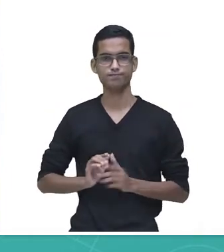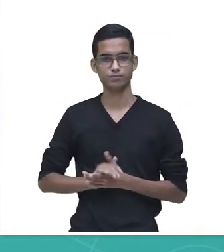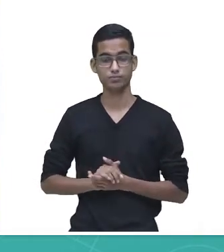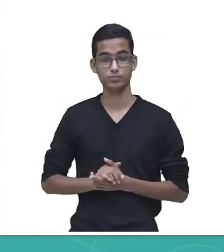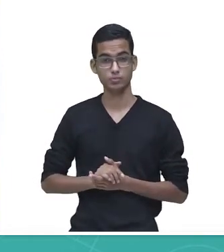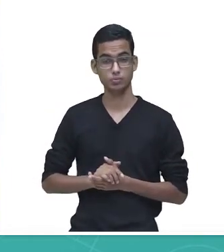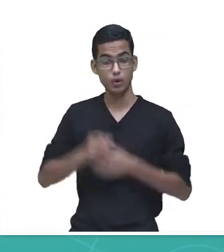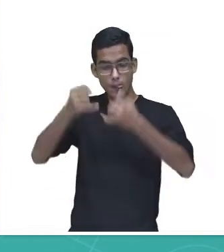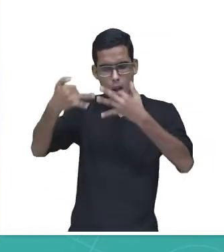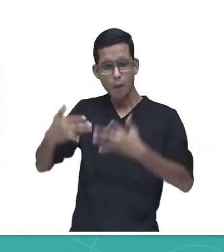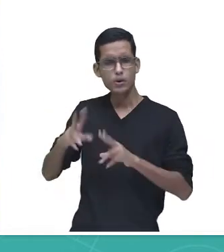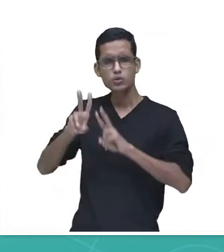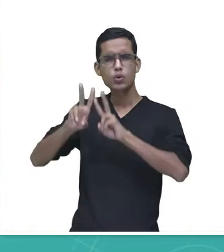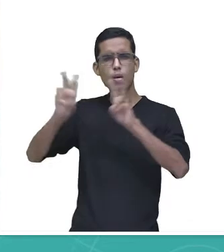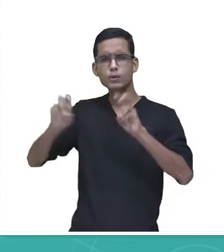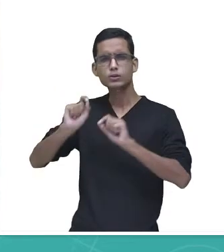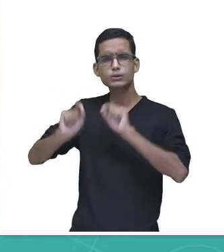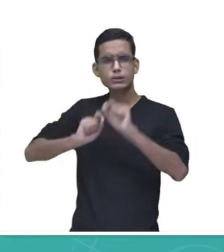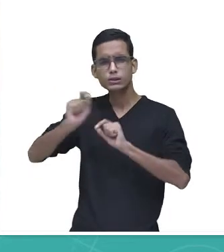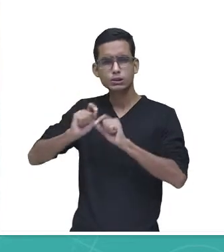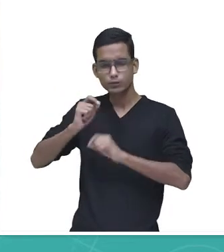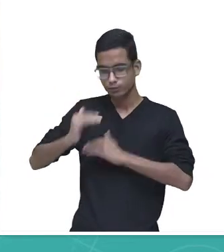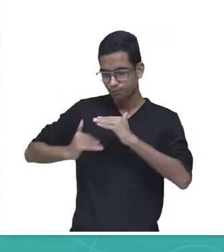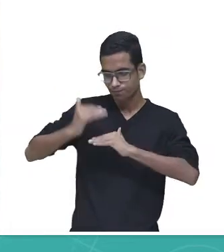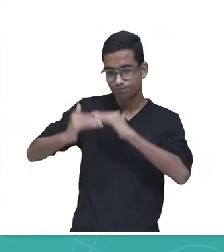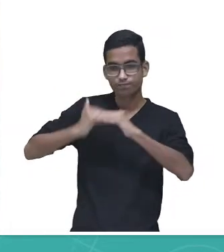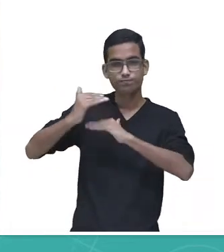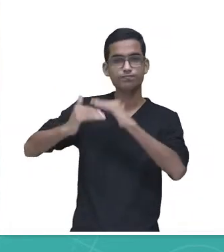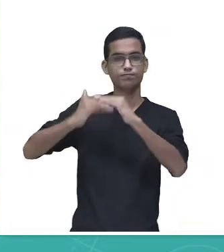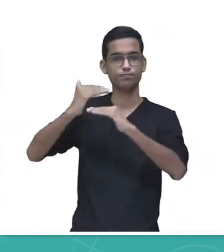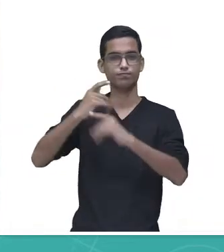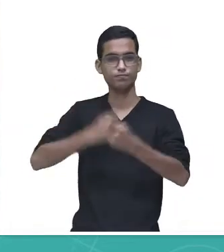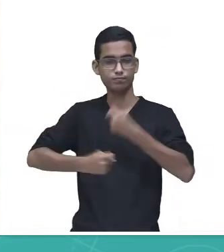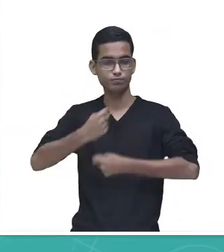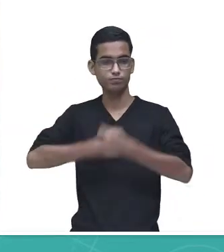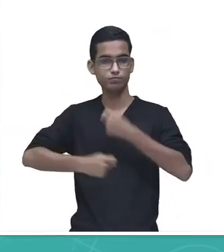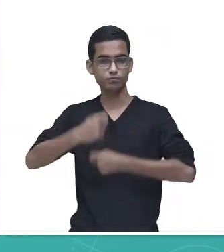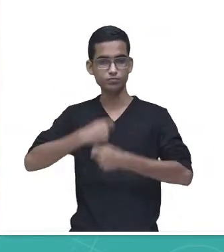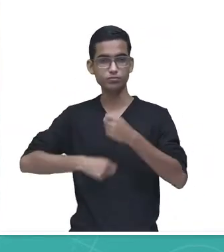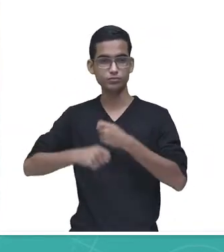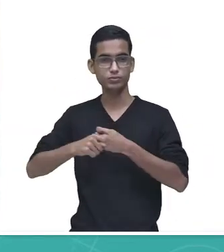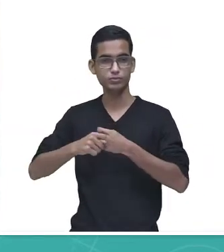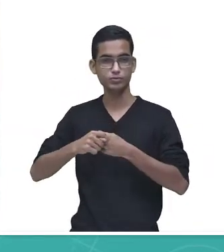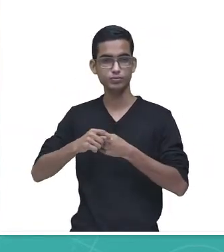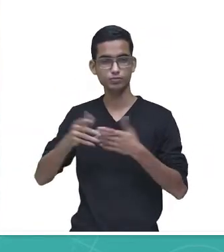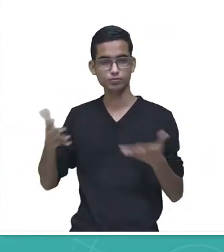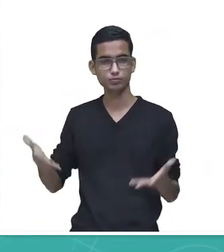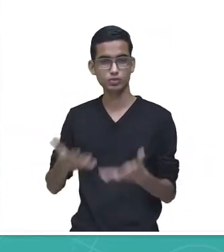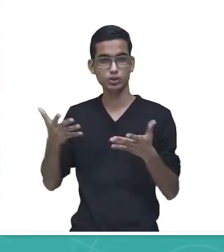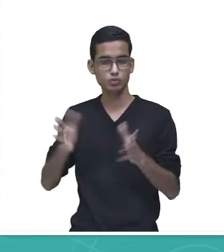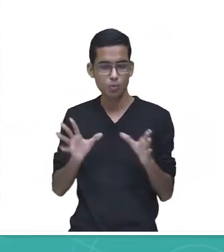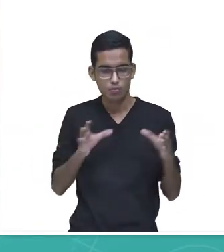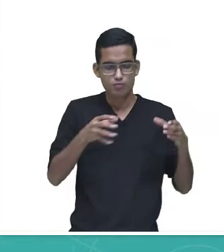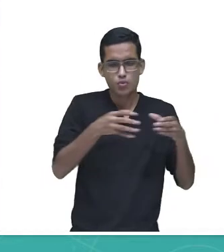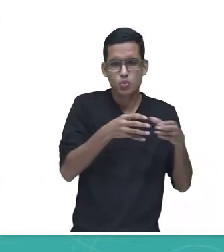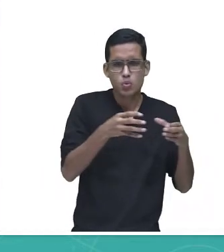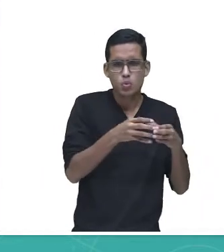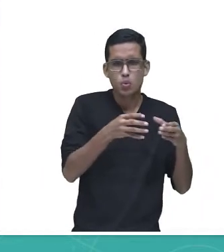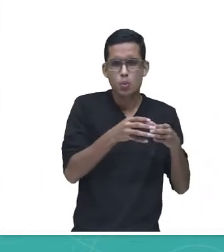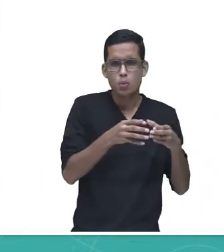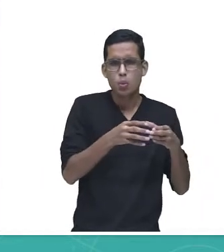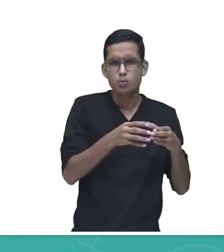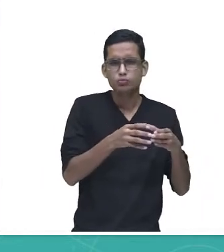processo econômico, que foi a Revolução Industrial também, que acabou favorecendo um pequeno grupo de países. Esses